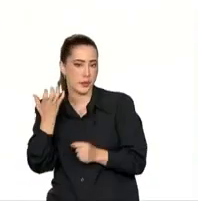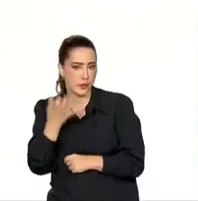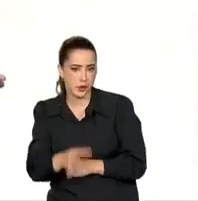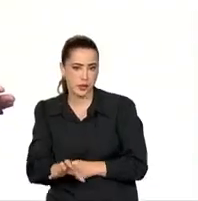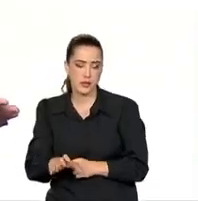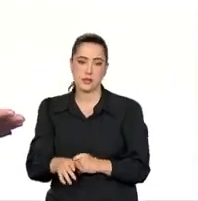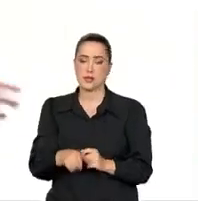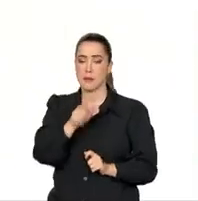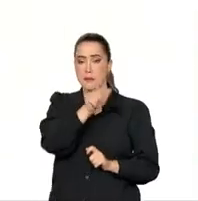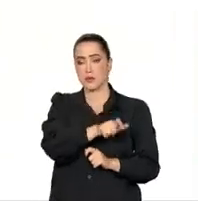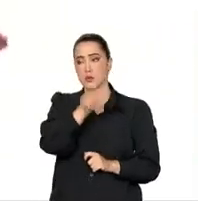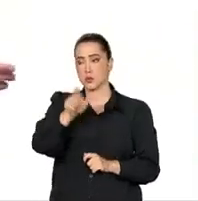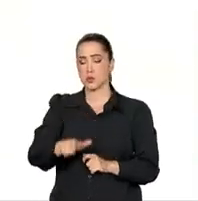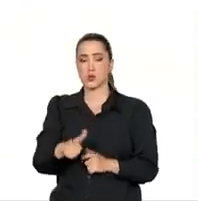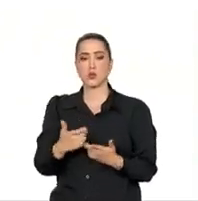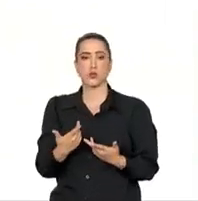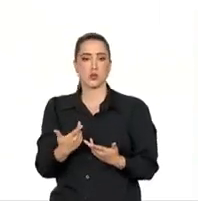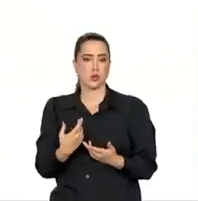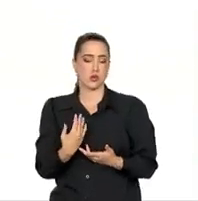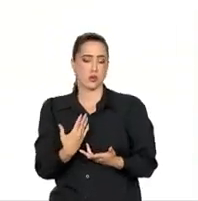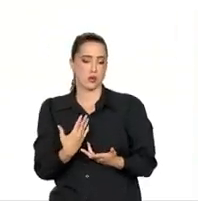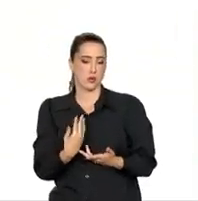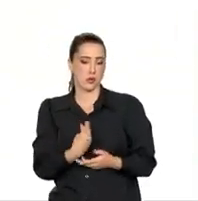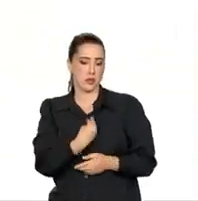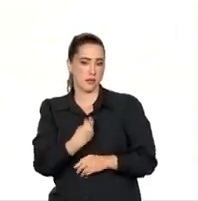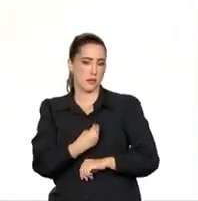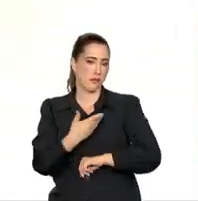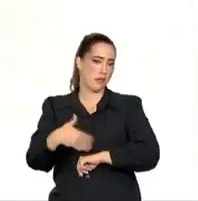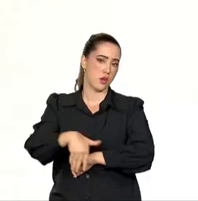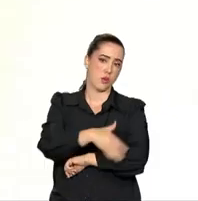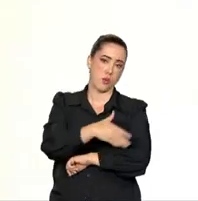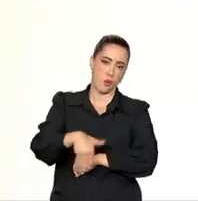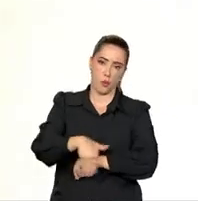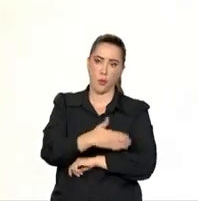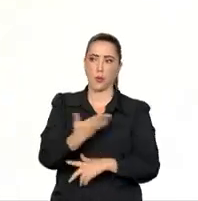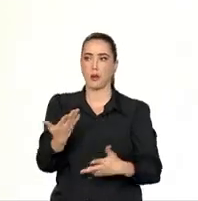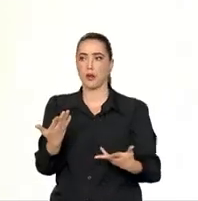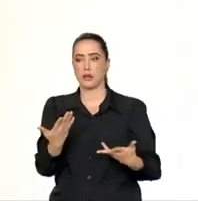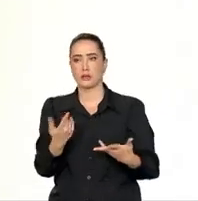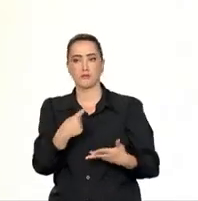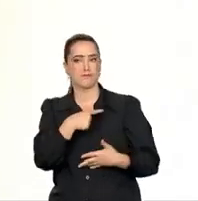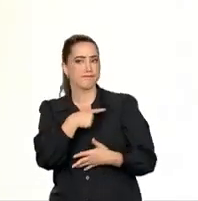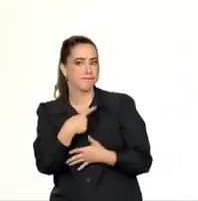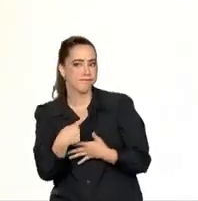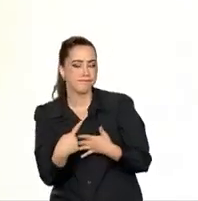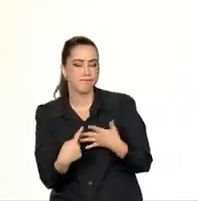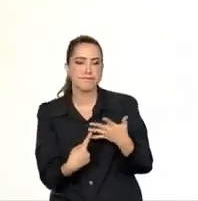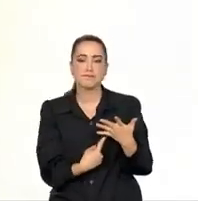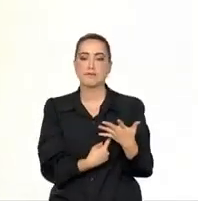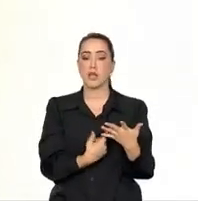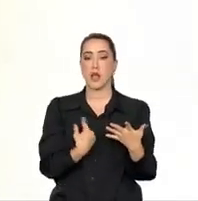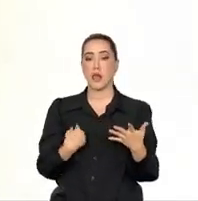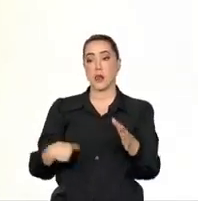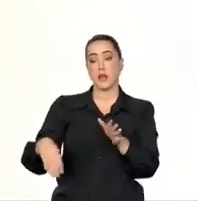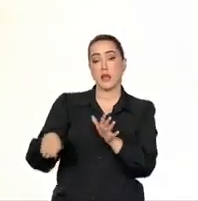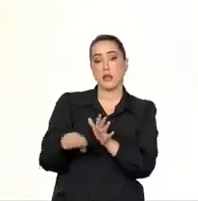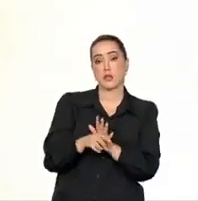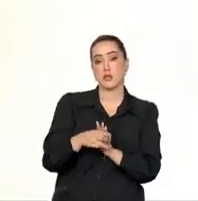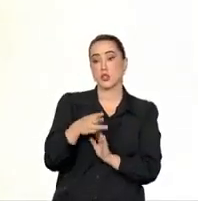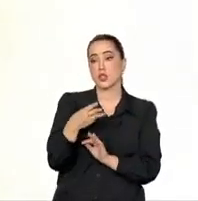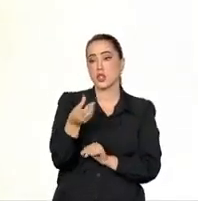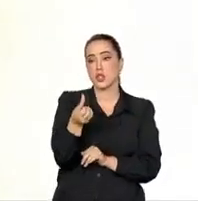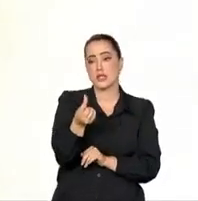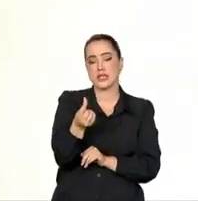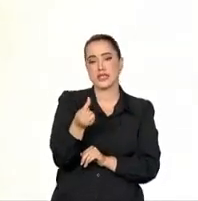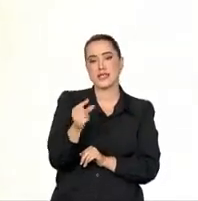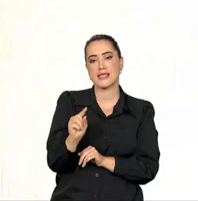pessoas que foram parar numa situação de rua e por aí vai. Então, nós chegamos a 36